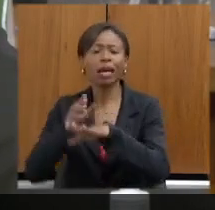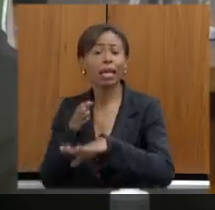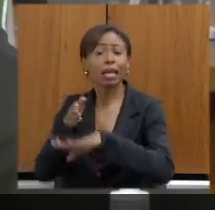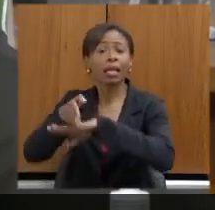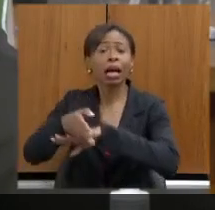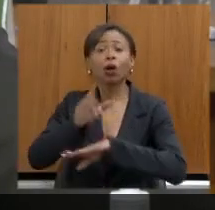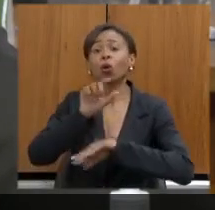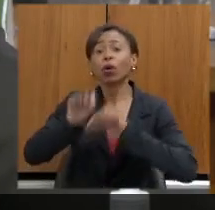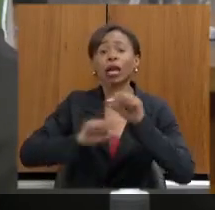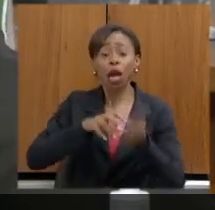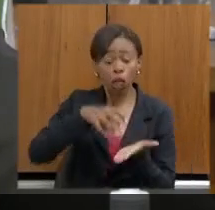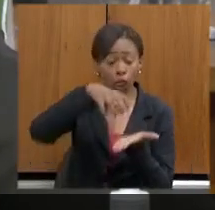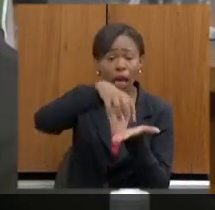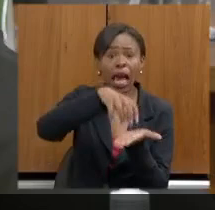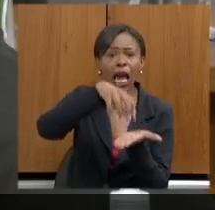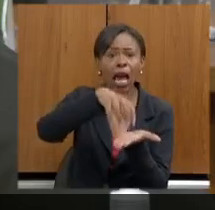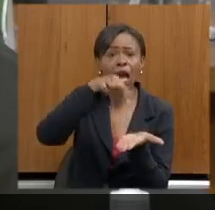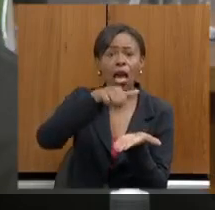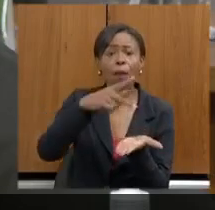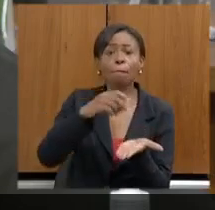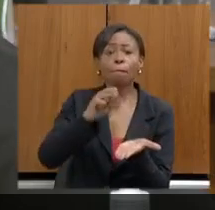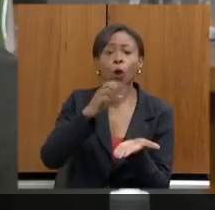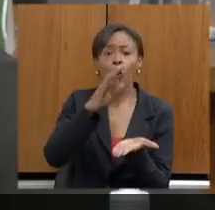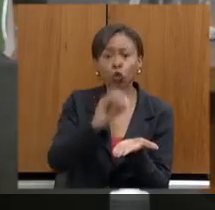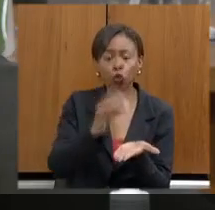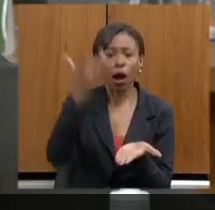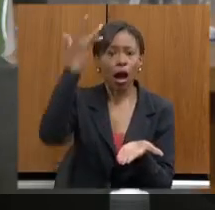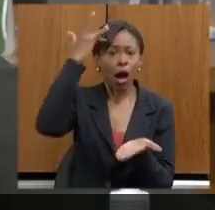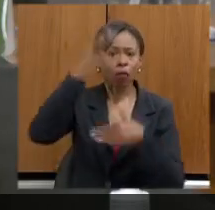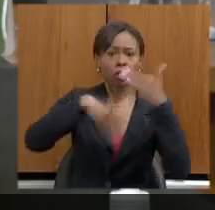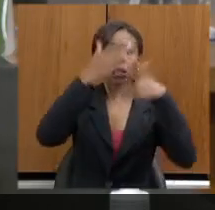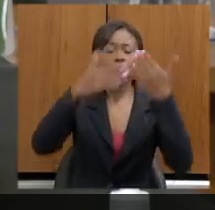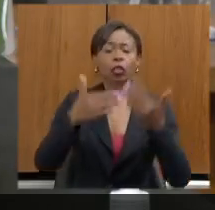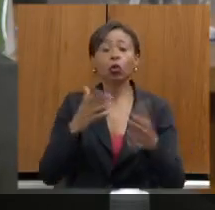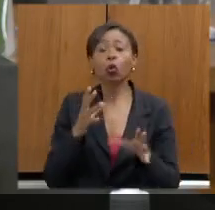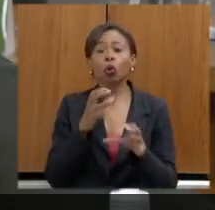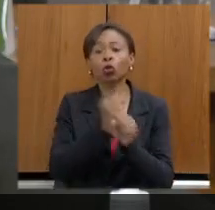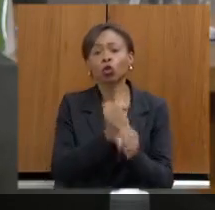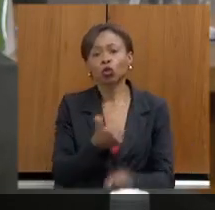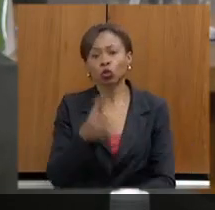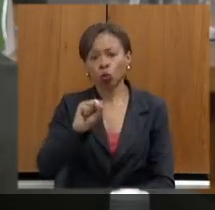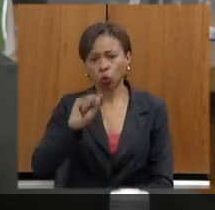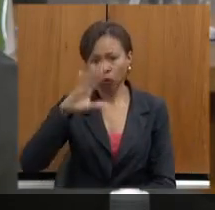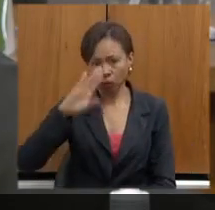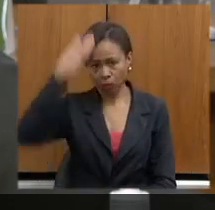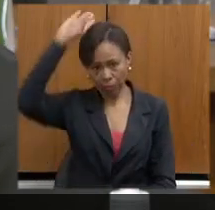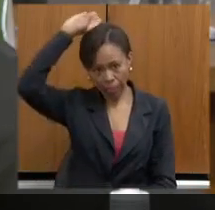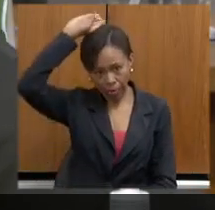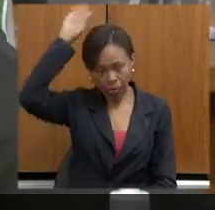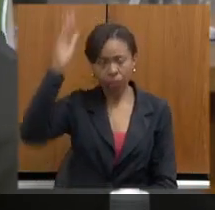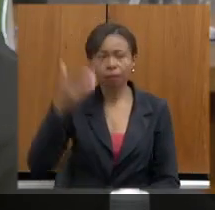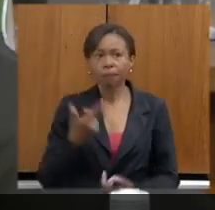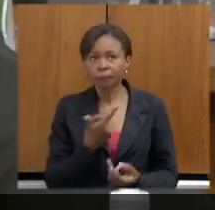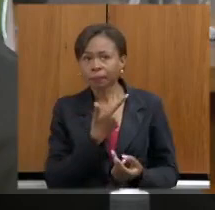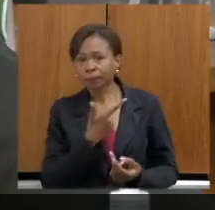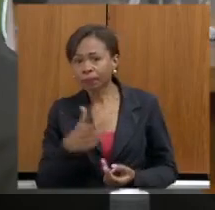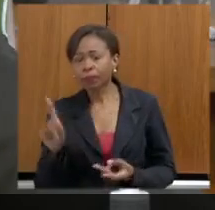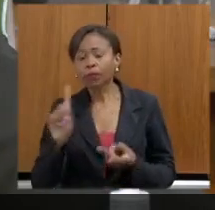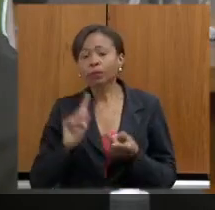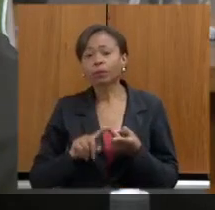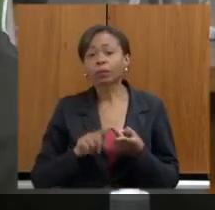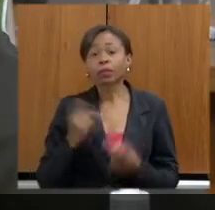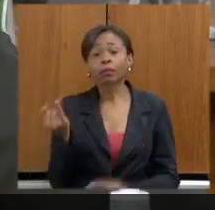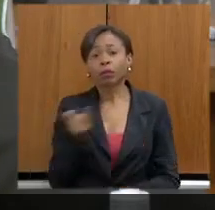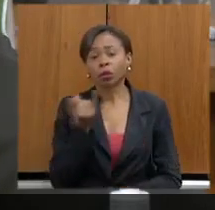entramos com posto avançado daí a gente entra com aproximadamente 18 militares Esse é um conceito importante o outro conceito